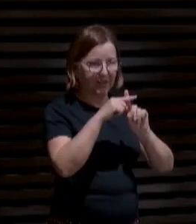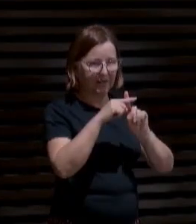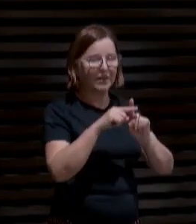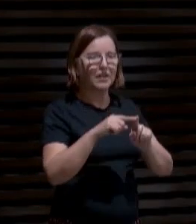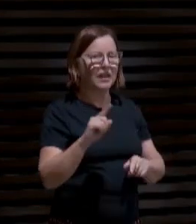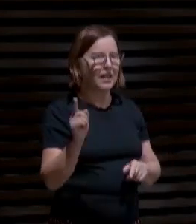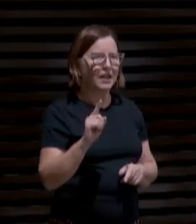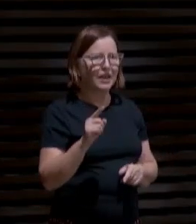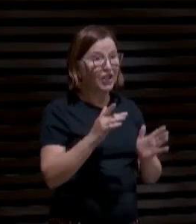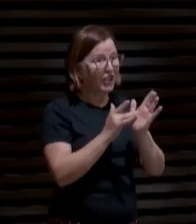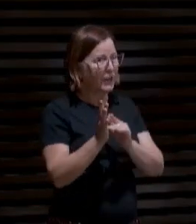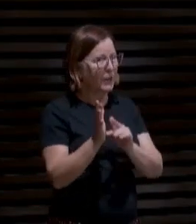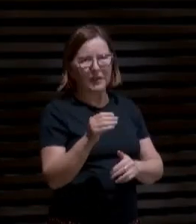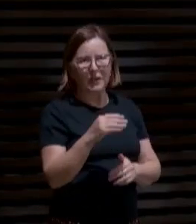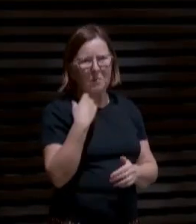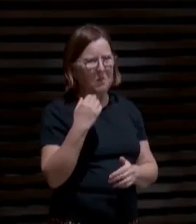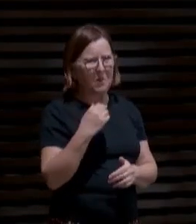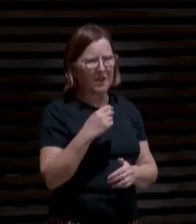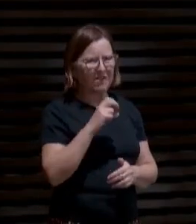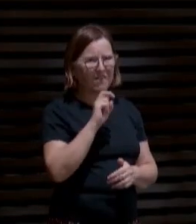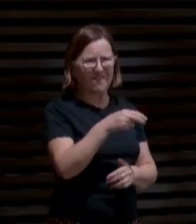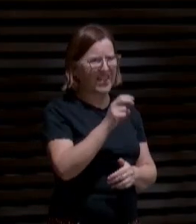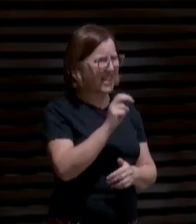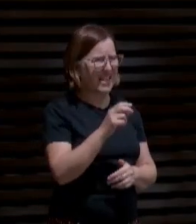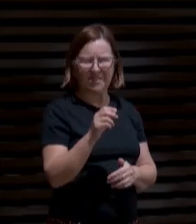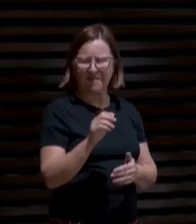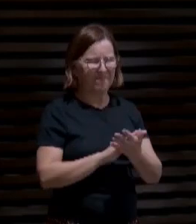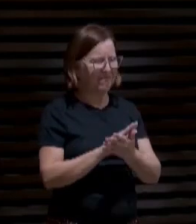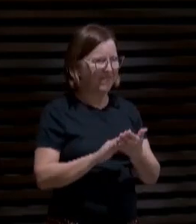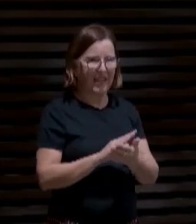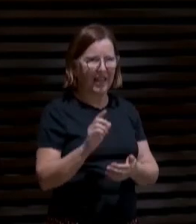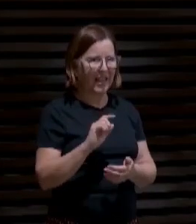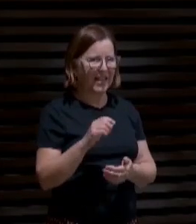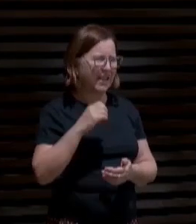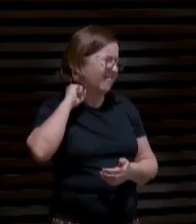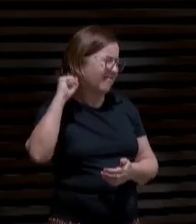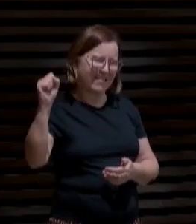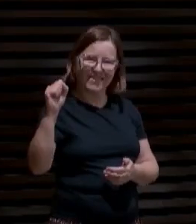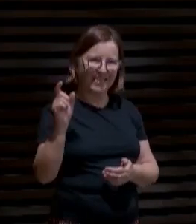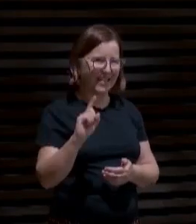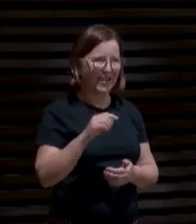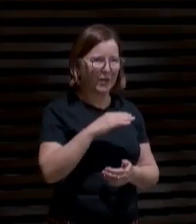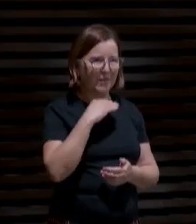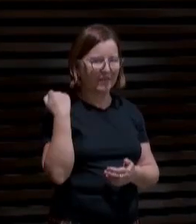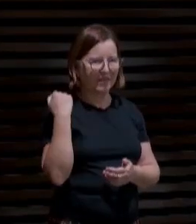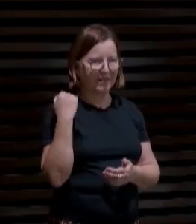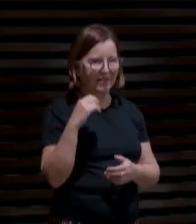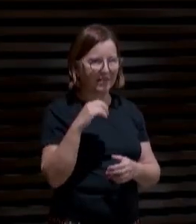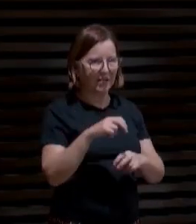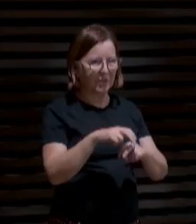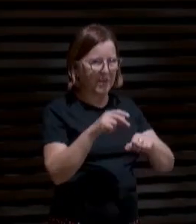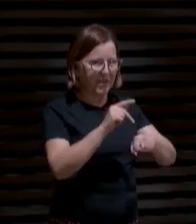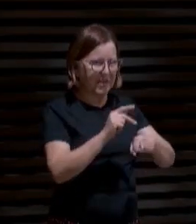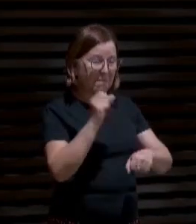não ia ser morto por araquiri, não ia ser morto por enforcamento, não ia ser morto por apedrejamento,